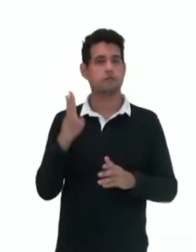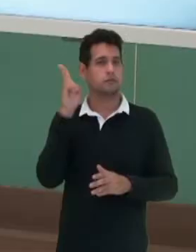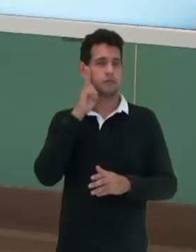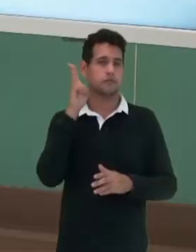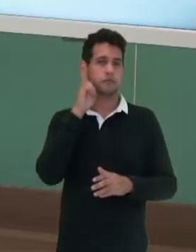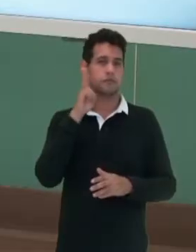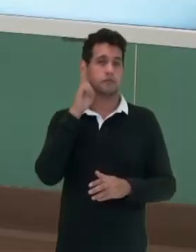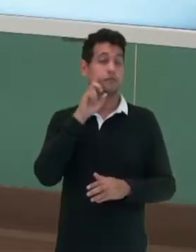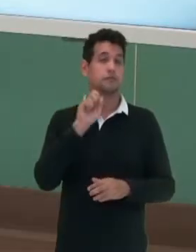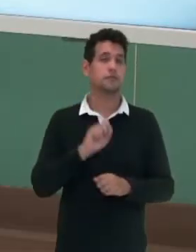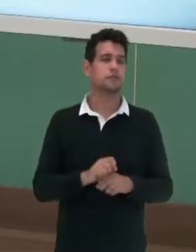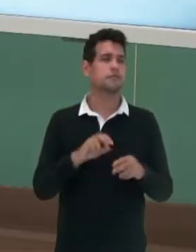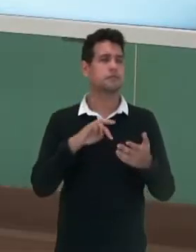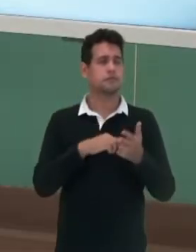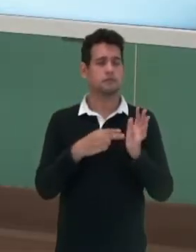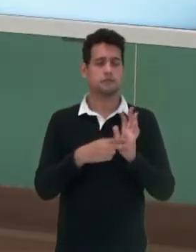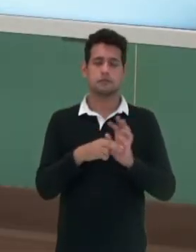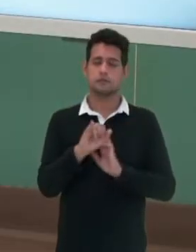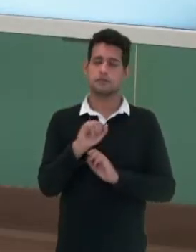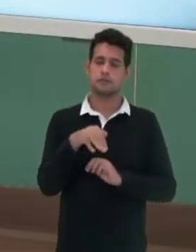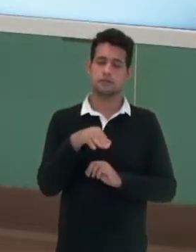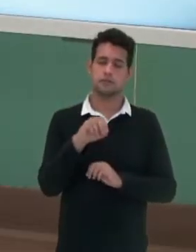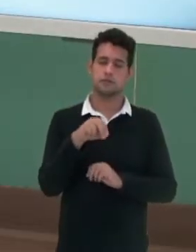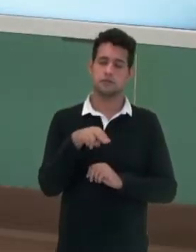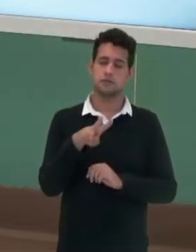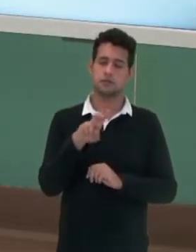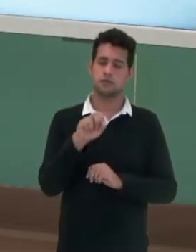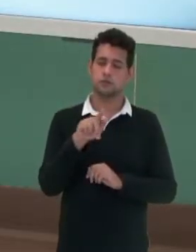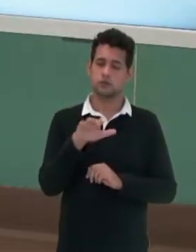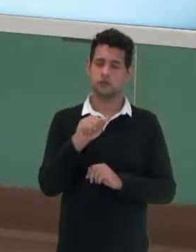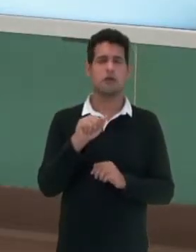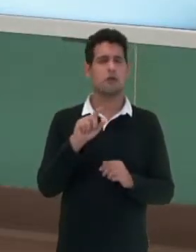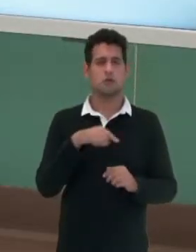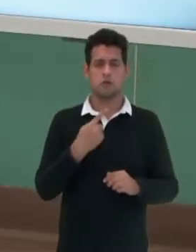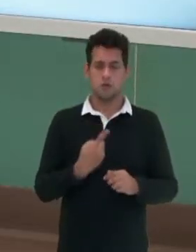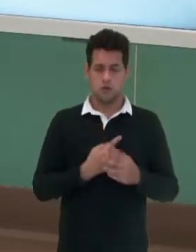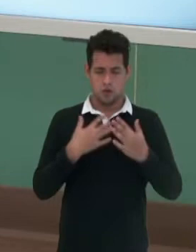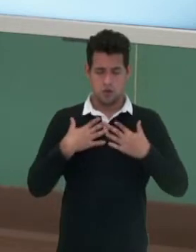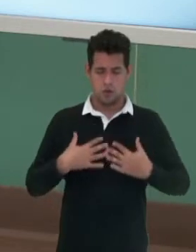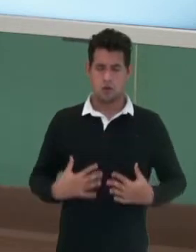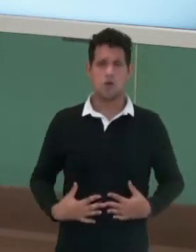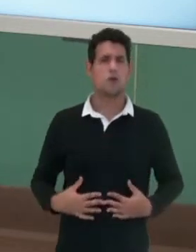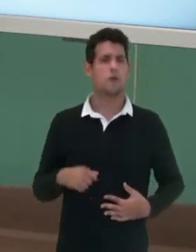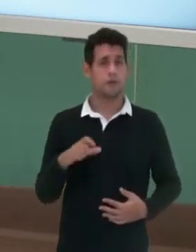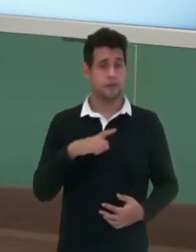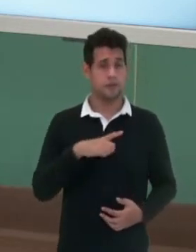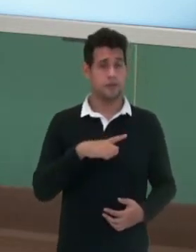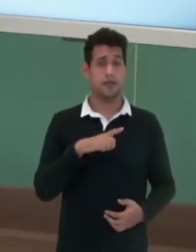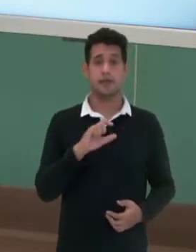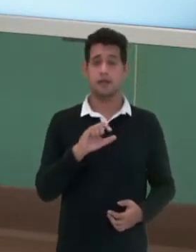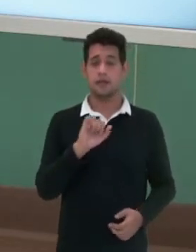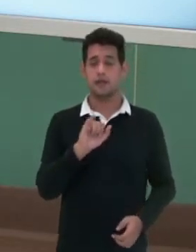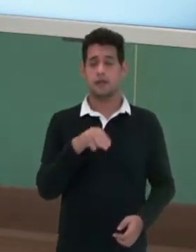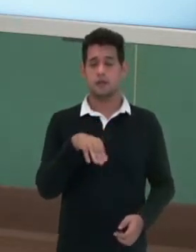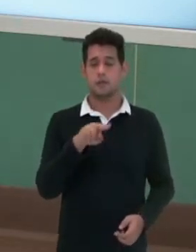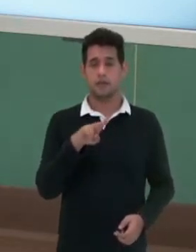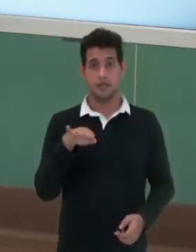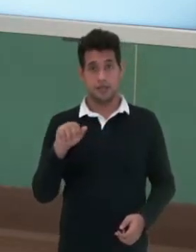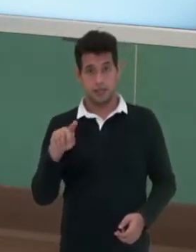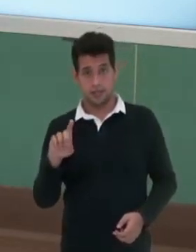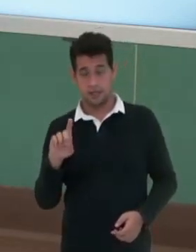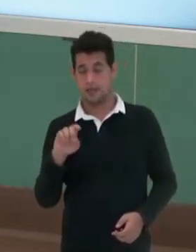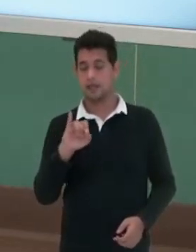pouquinho de imunologia. Existem no nosso corpo, nós temos a imunidade inata e a